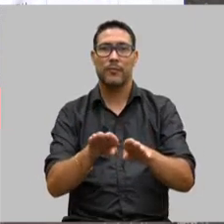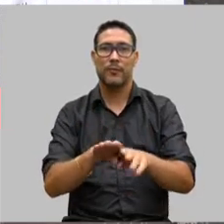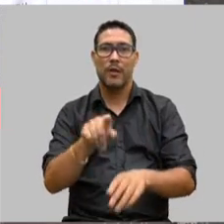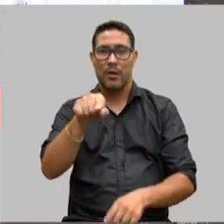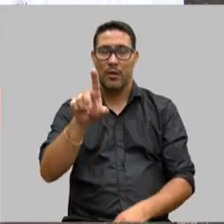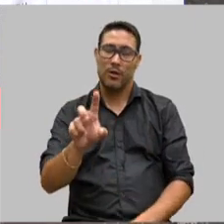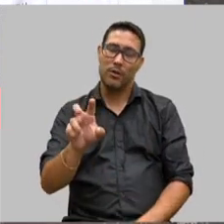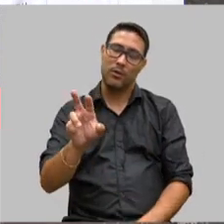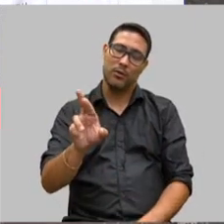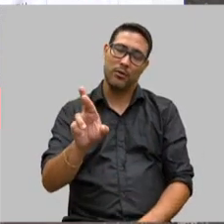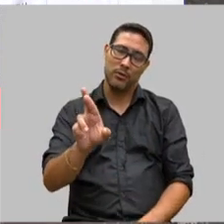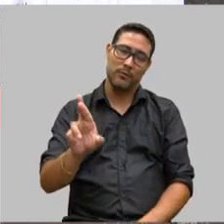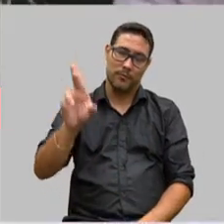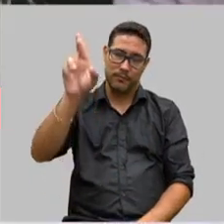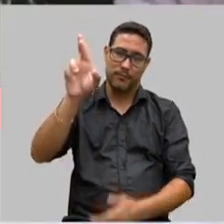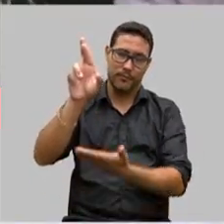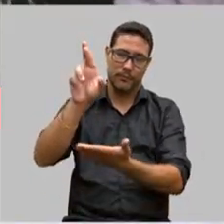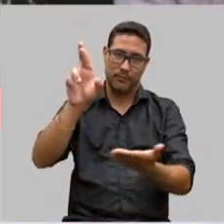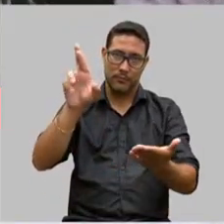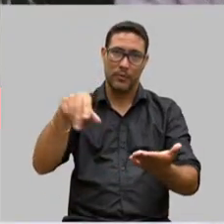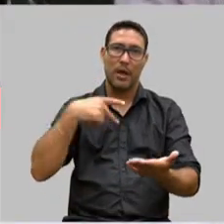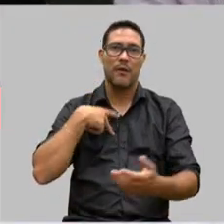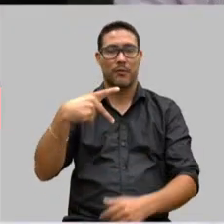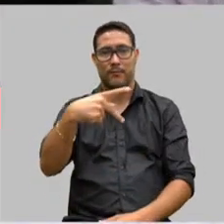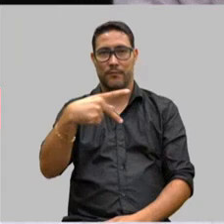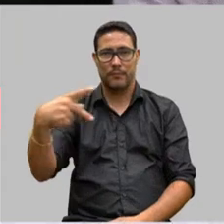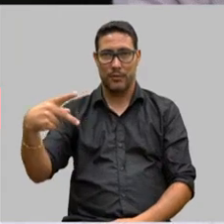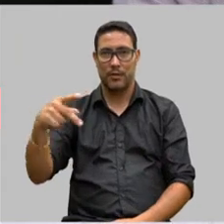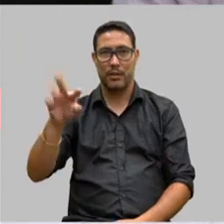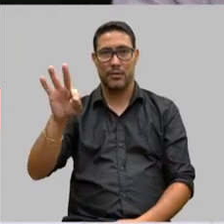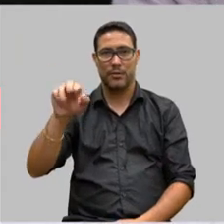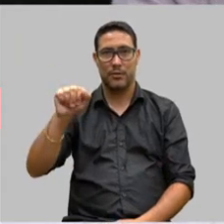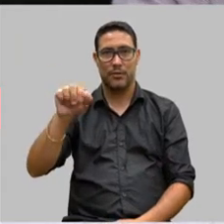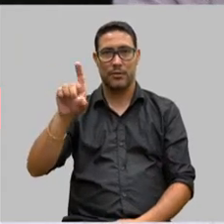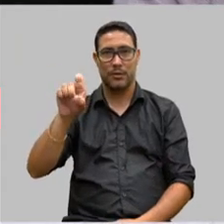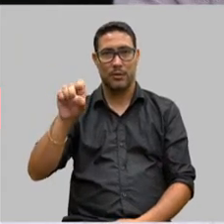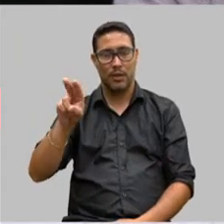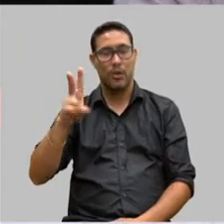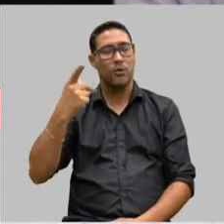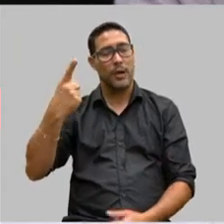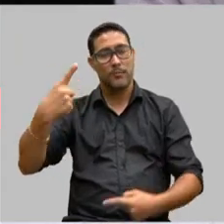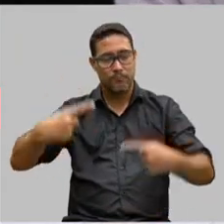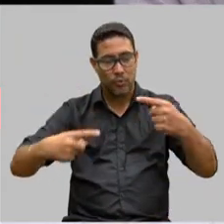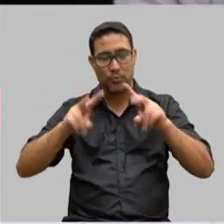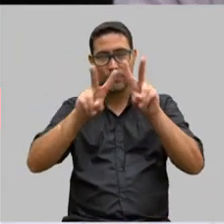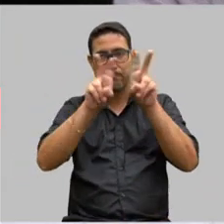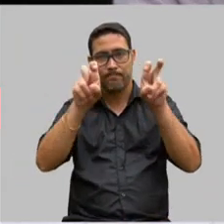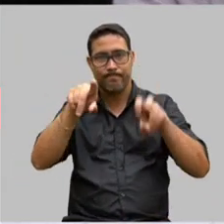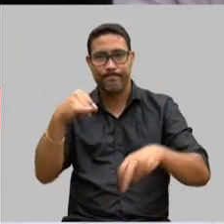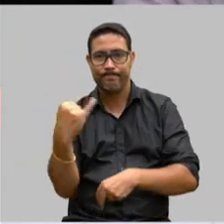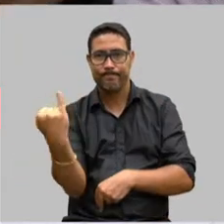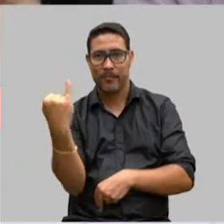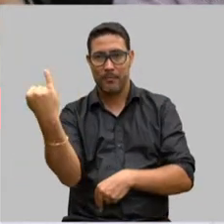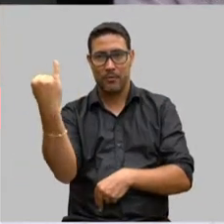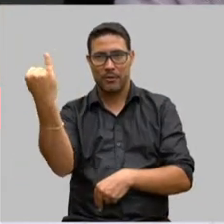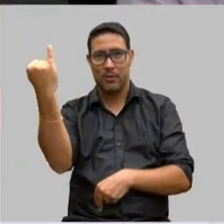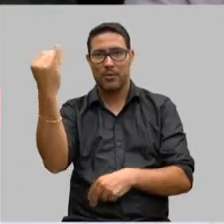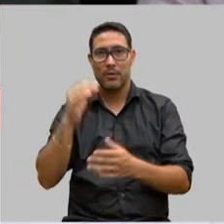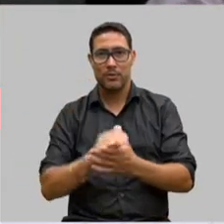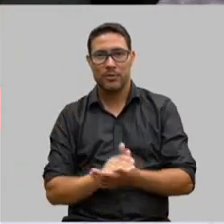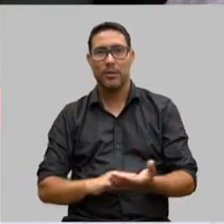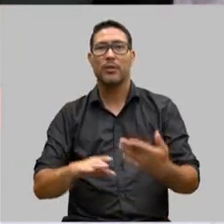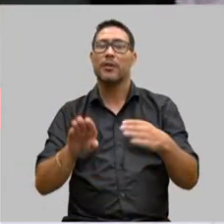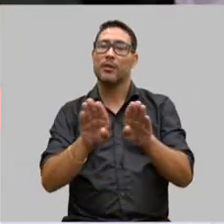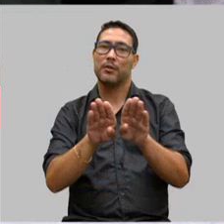pela iniciativa brilhante de discutir um tema de tão importante relevância. Saudar as deputadas, se me permitem, em nome da